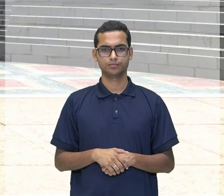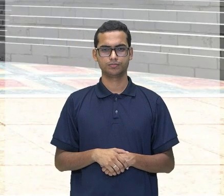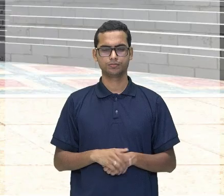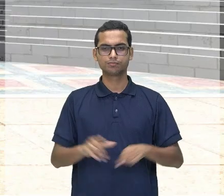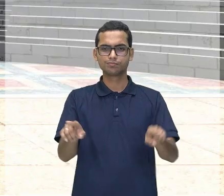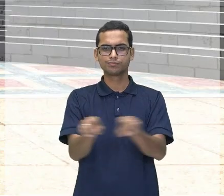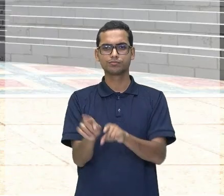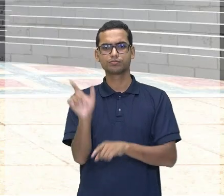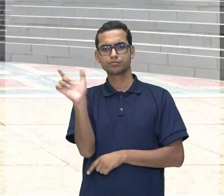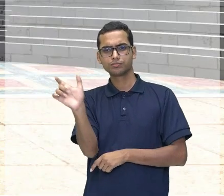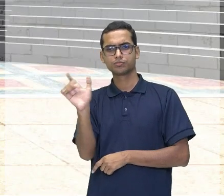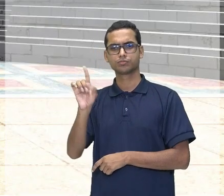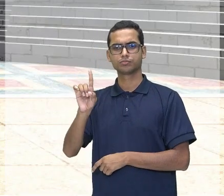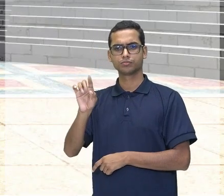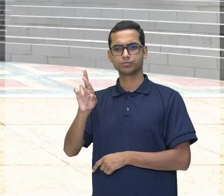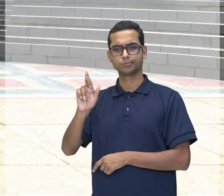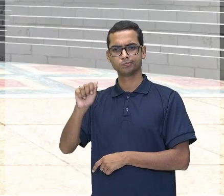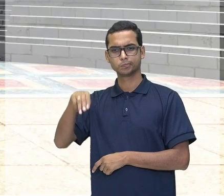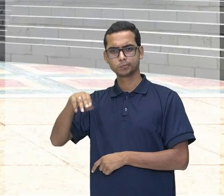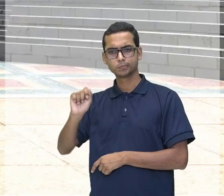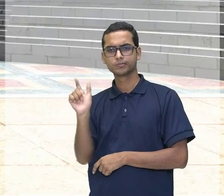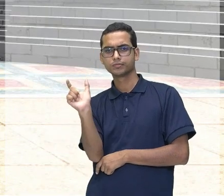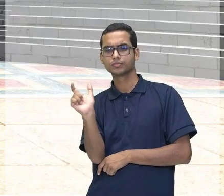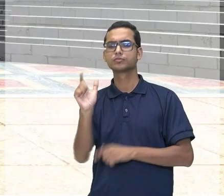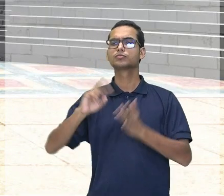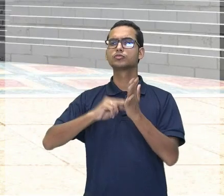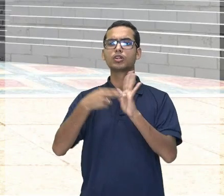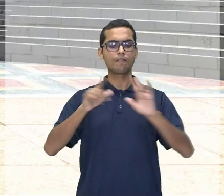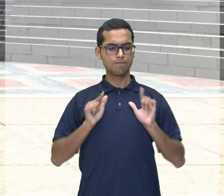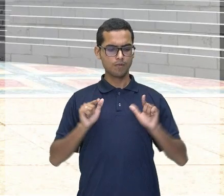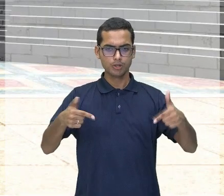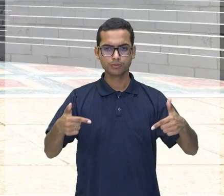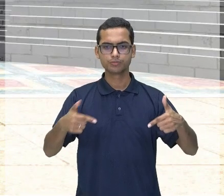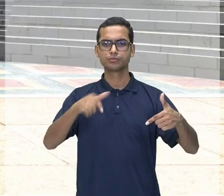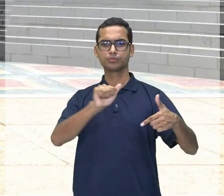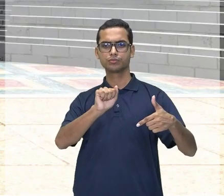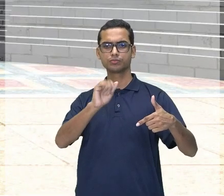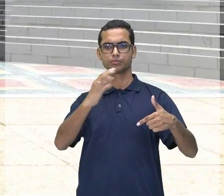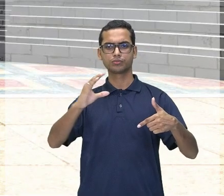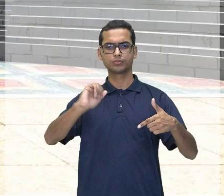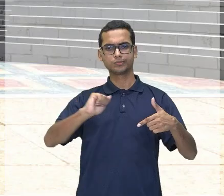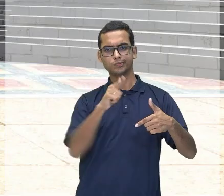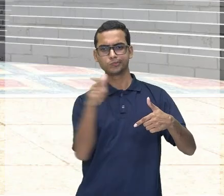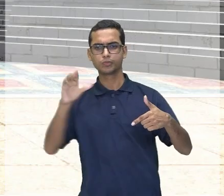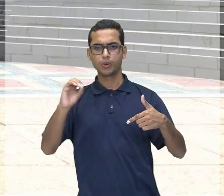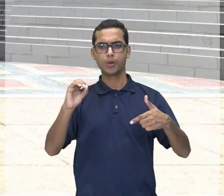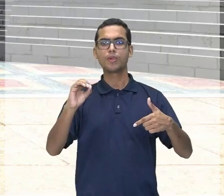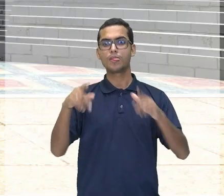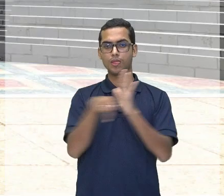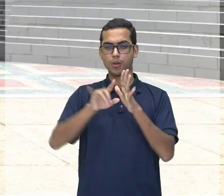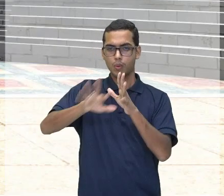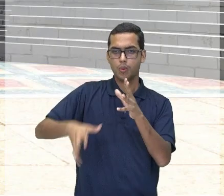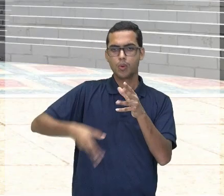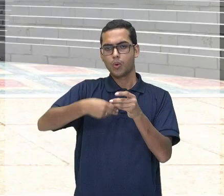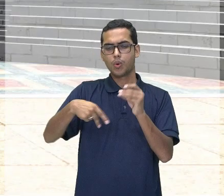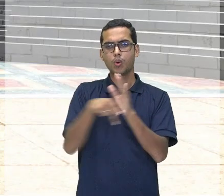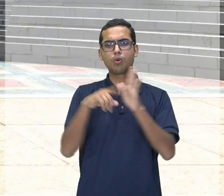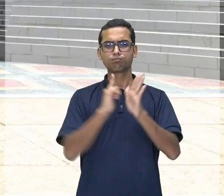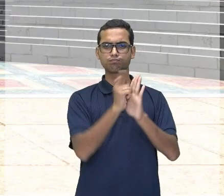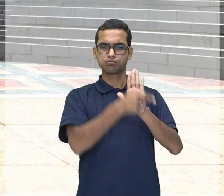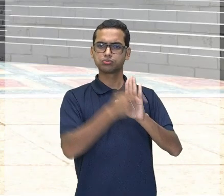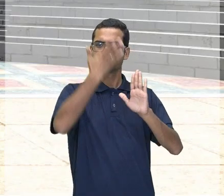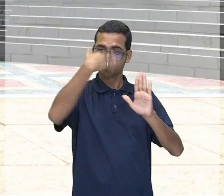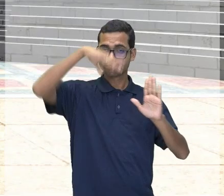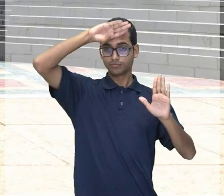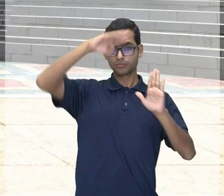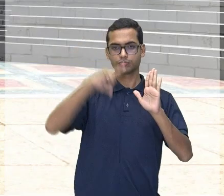palavra drama vem do grego, que significa ação, tá? Então, compõe o gênero dramático, os textos em